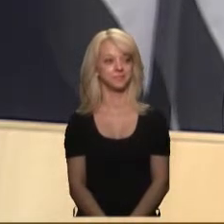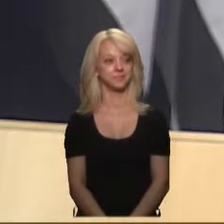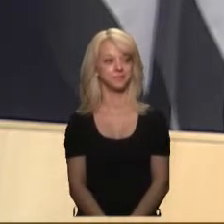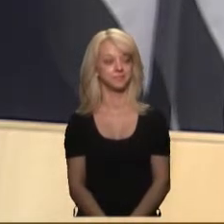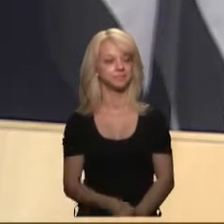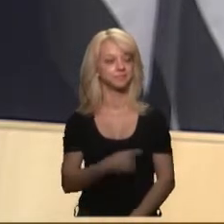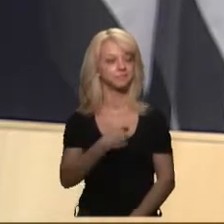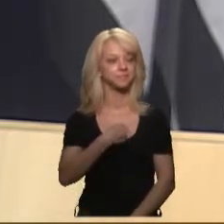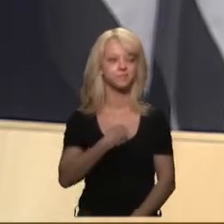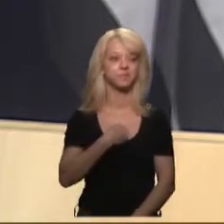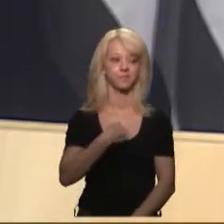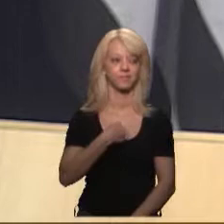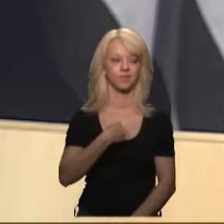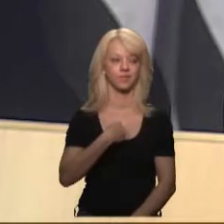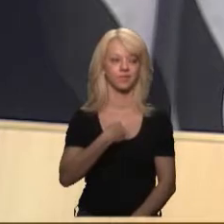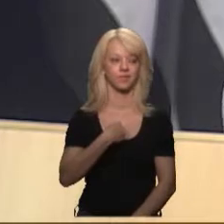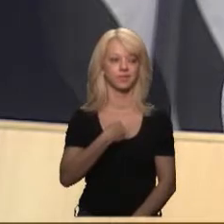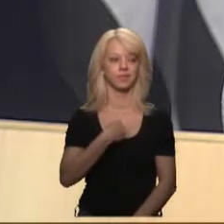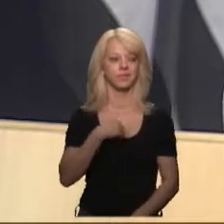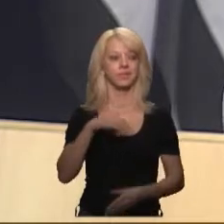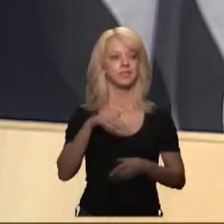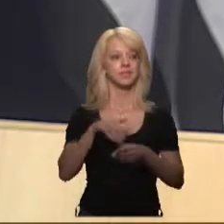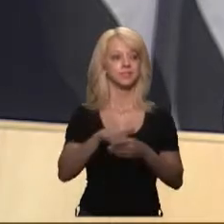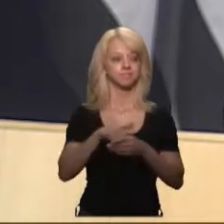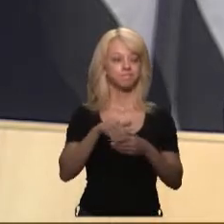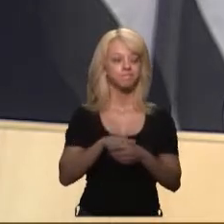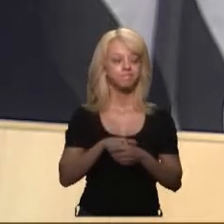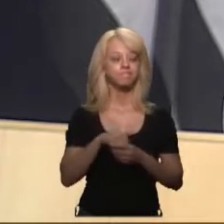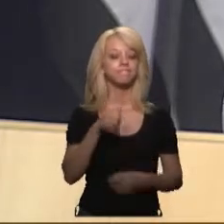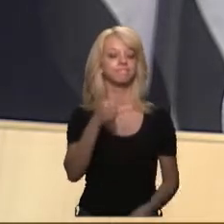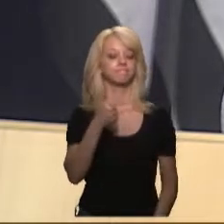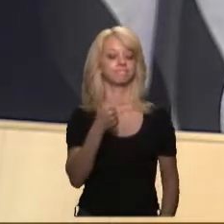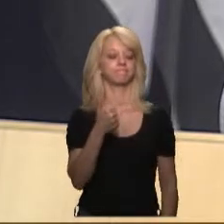Eu votei nas comissões de parecer favorável.